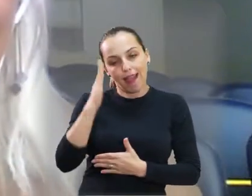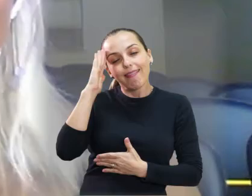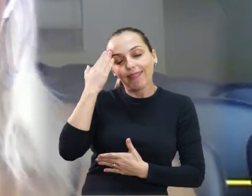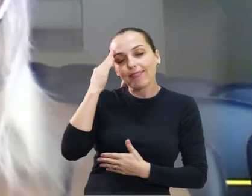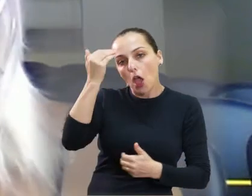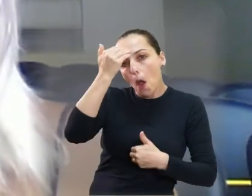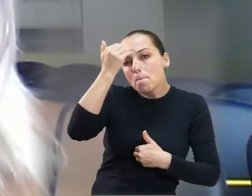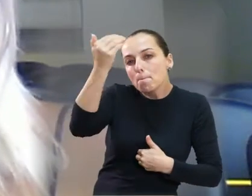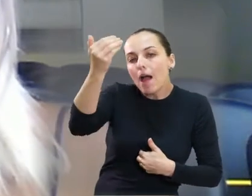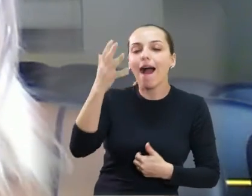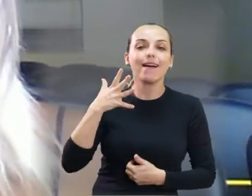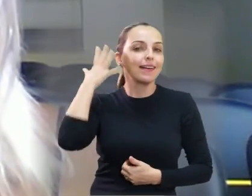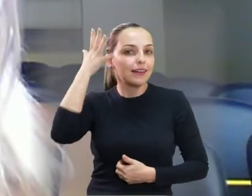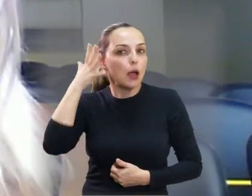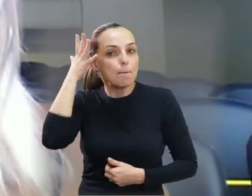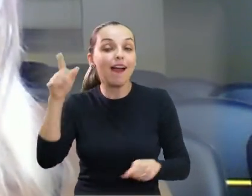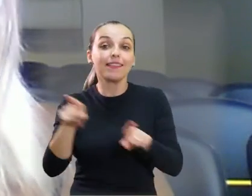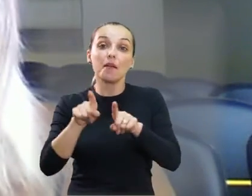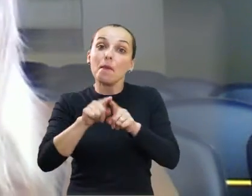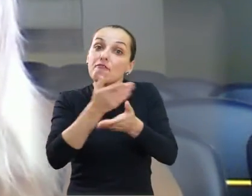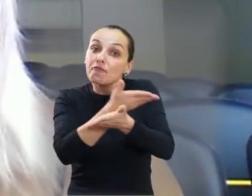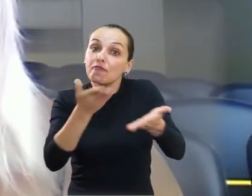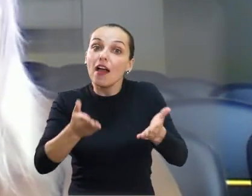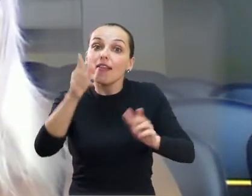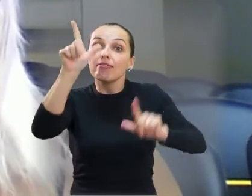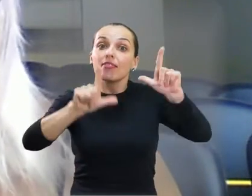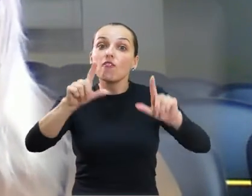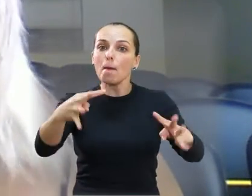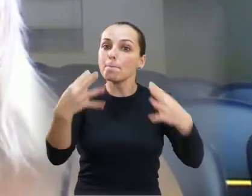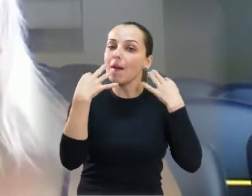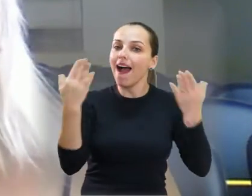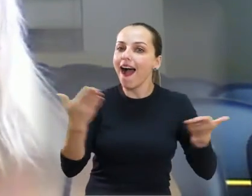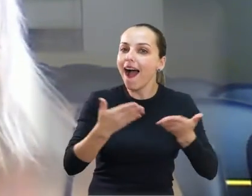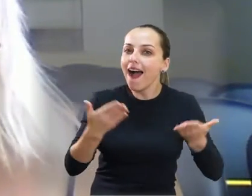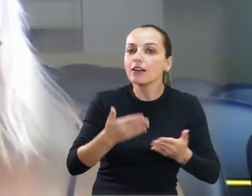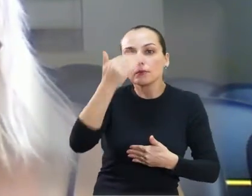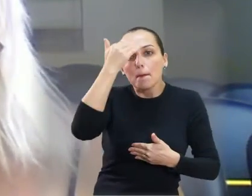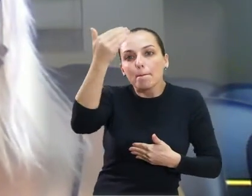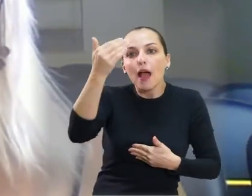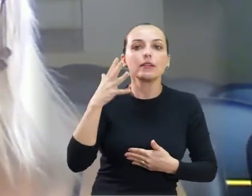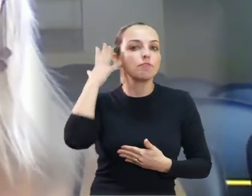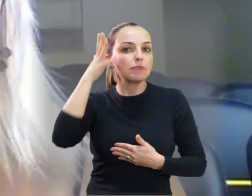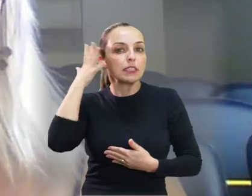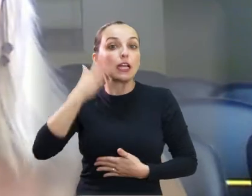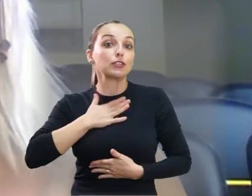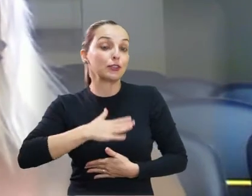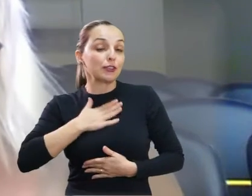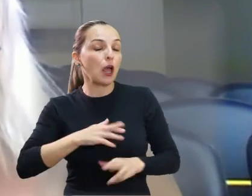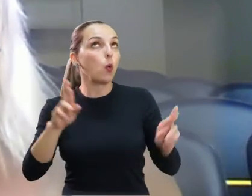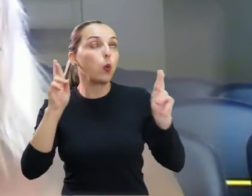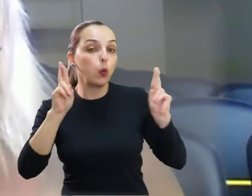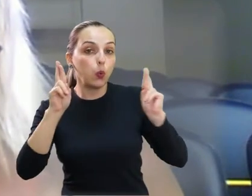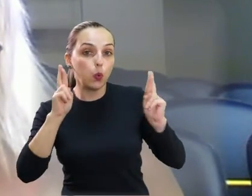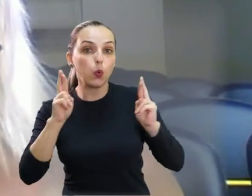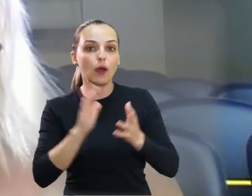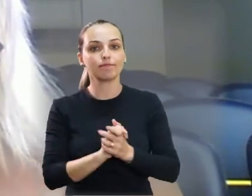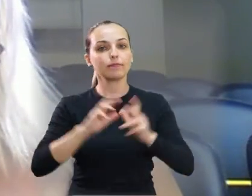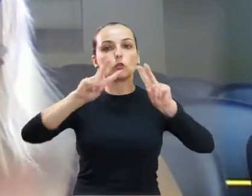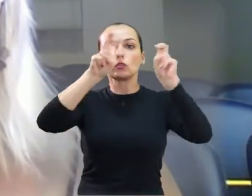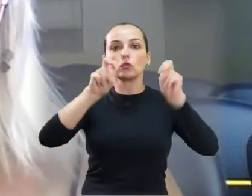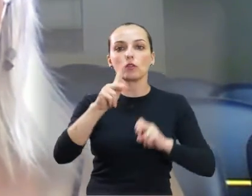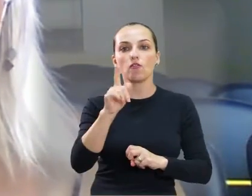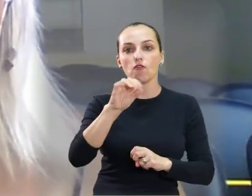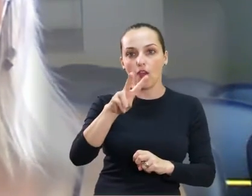Entendi, Marisa. Obrigada pela sua participação e obrigada a você que está em casa e que nos acompanhou hoje. Espero que você tenha gostado do